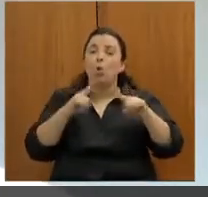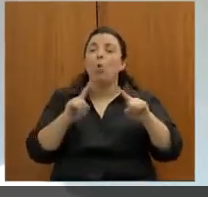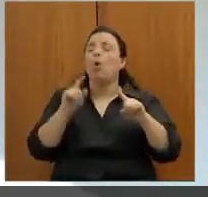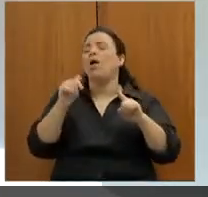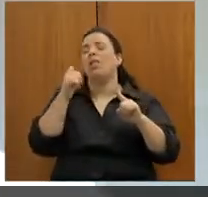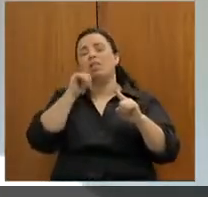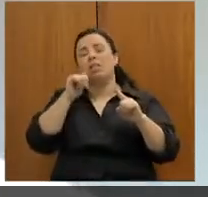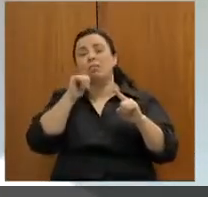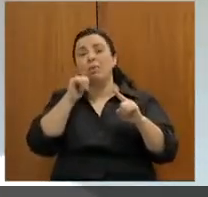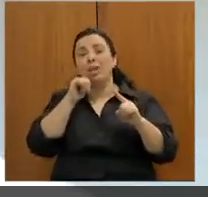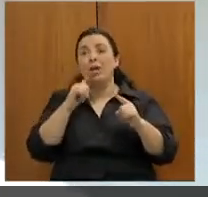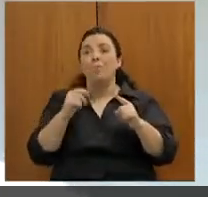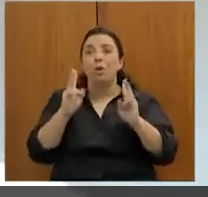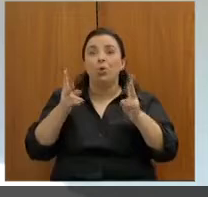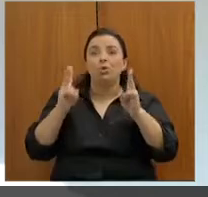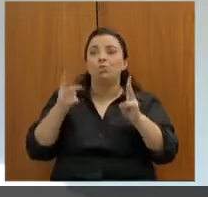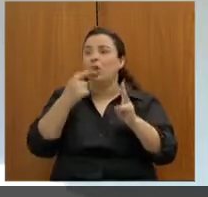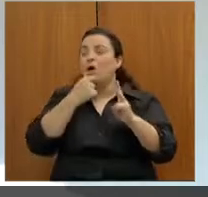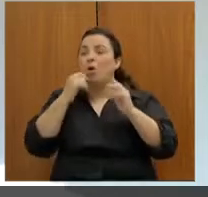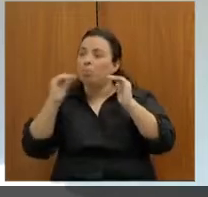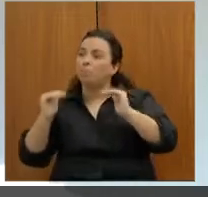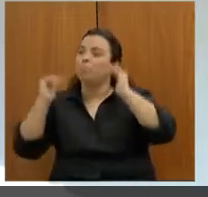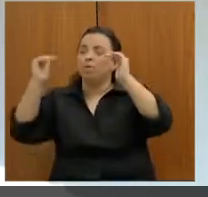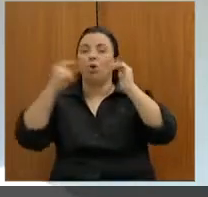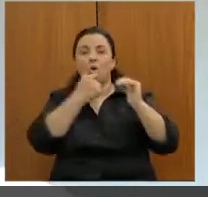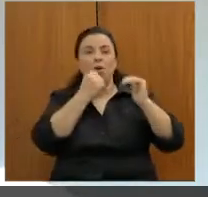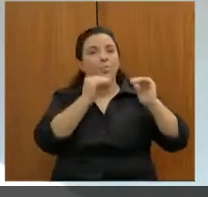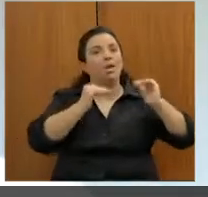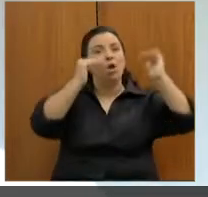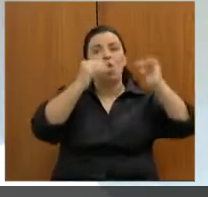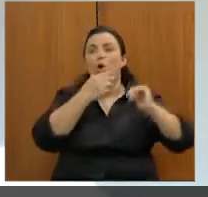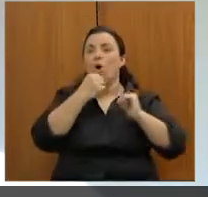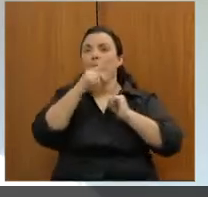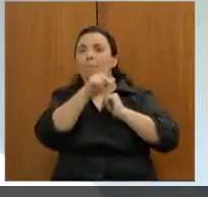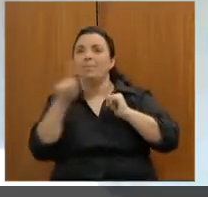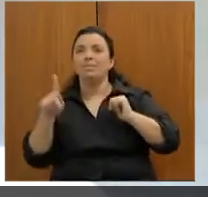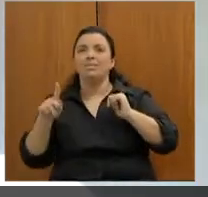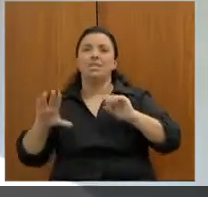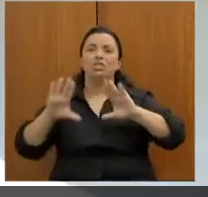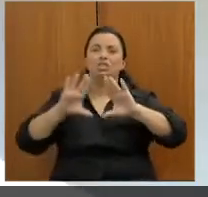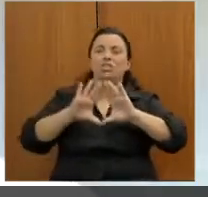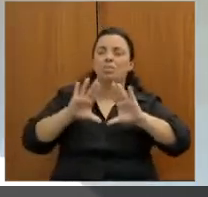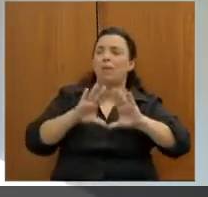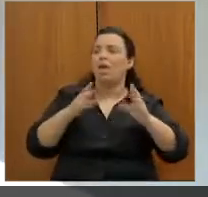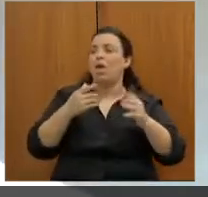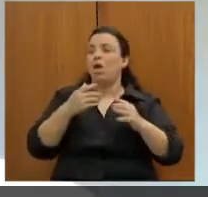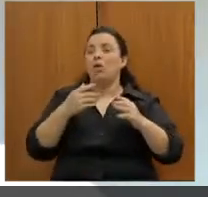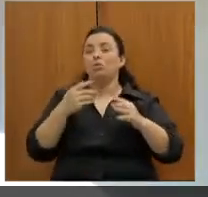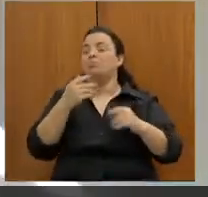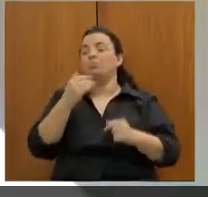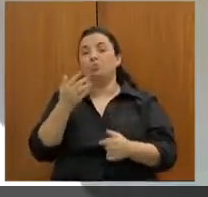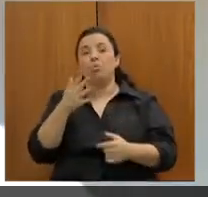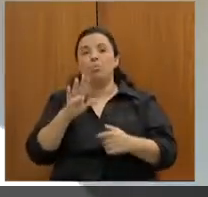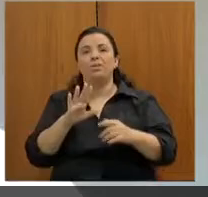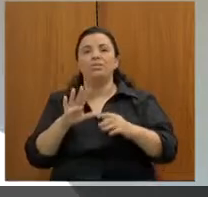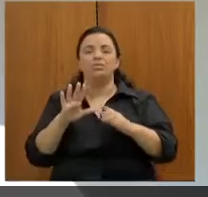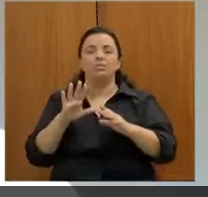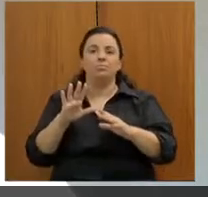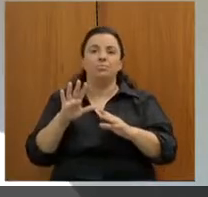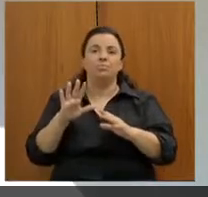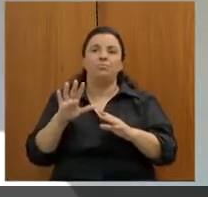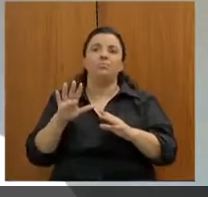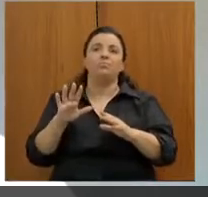câmara homem com presidentes de assembleias legislativas é o mecanismo para continuar ensinando e